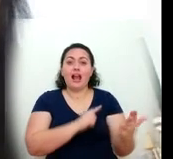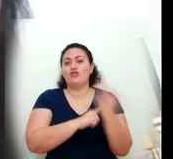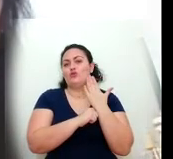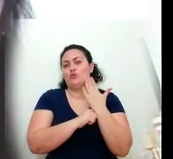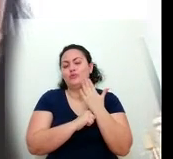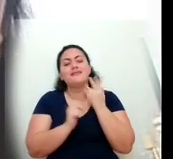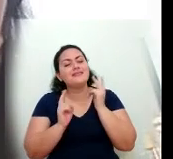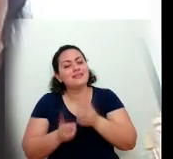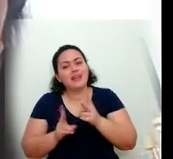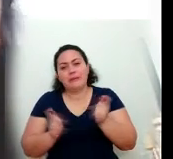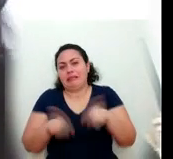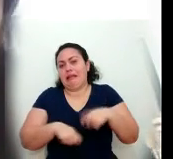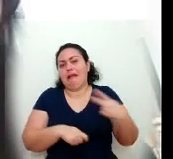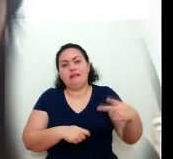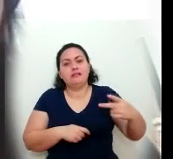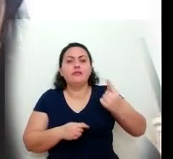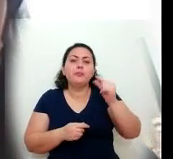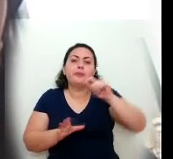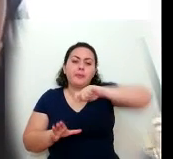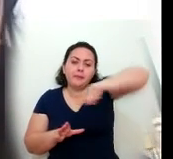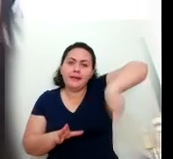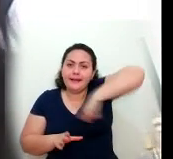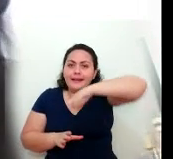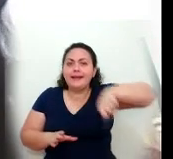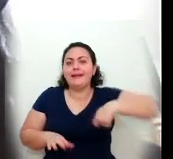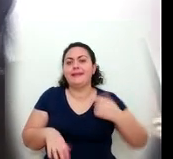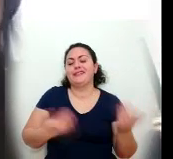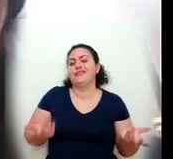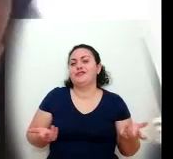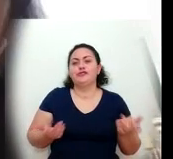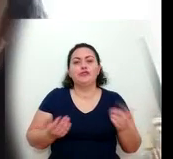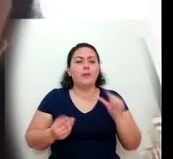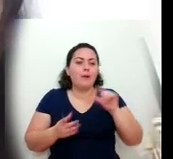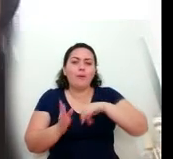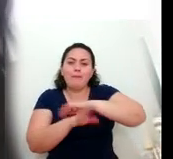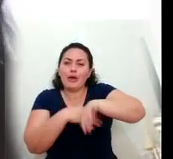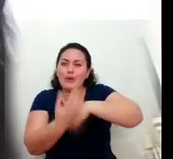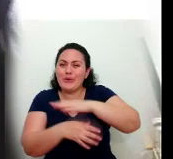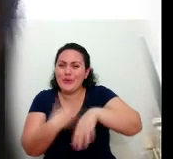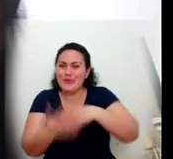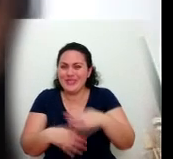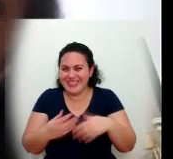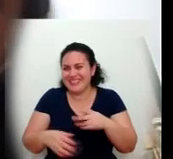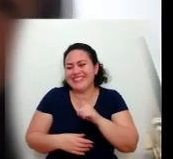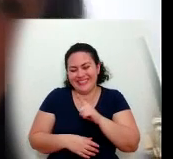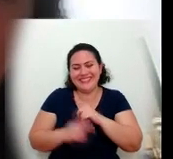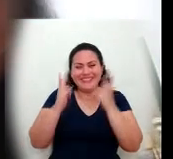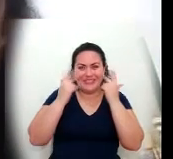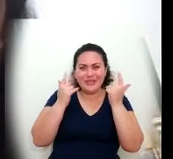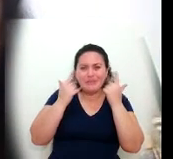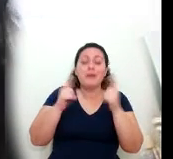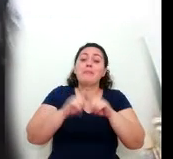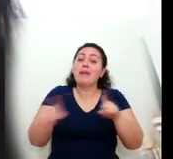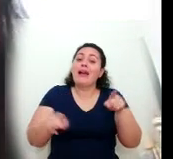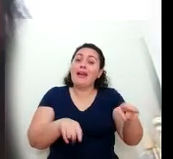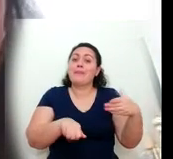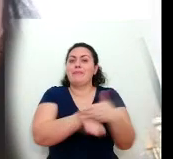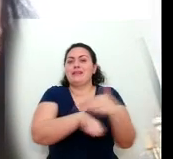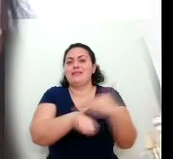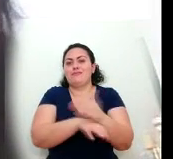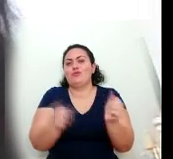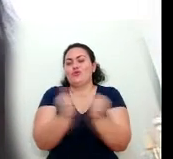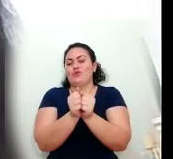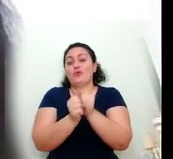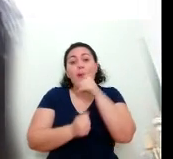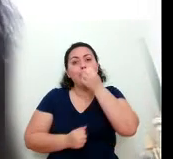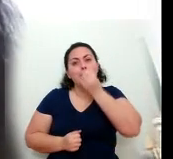possam colaborar. Eles sempre alguma coisa eles podem fazer, né? Mexer um pouquinho, né? Bagunçar, às vezes, alguns ingredientes um pouquinho,